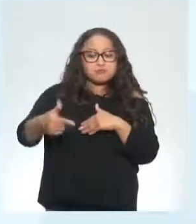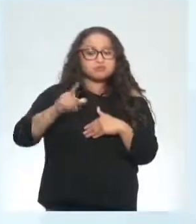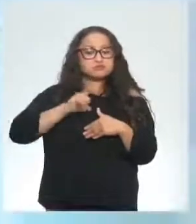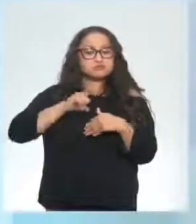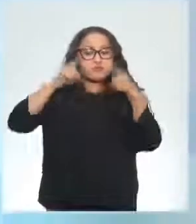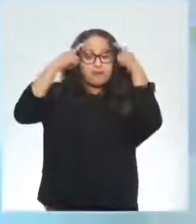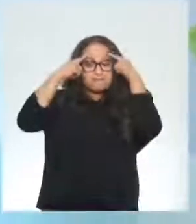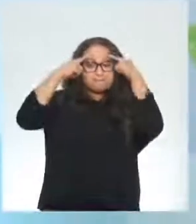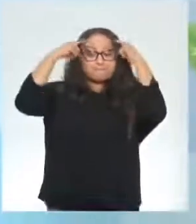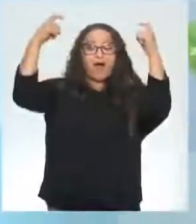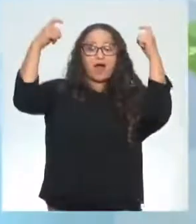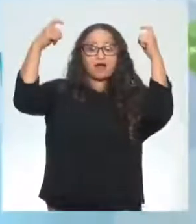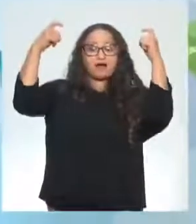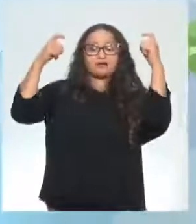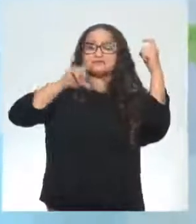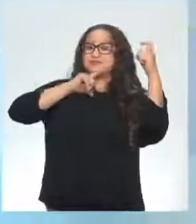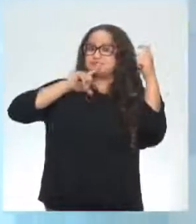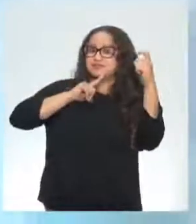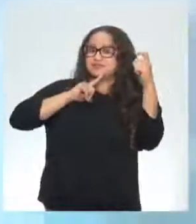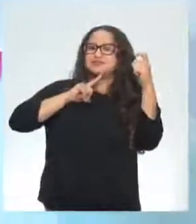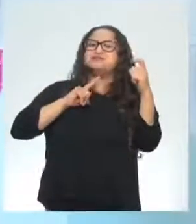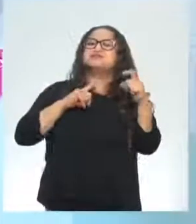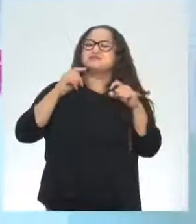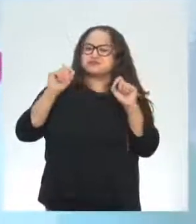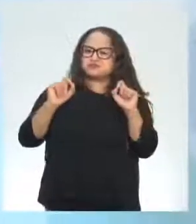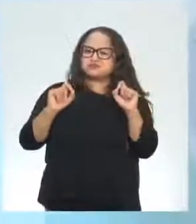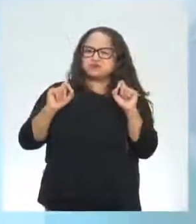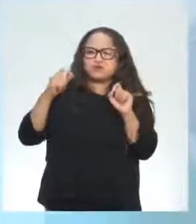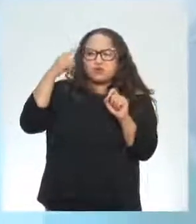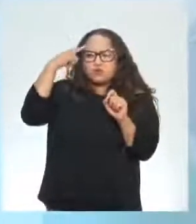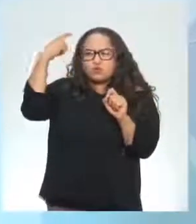né, essa ideia primeira, né, esse primeiro